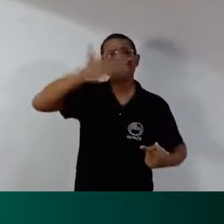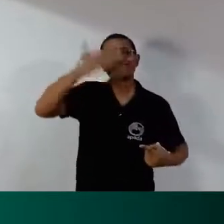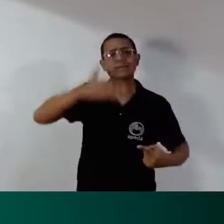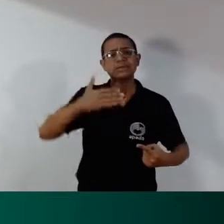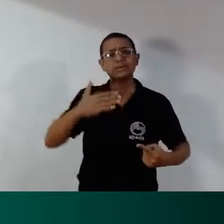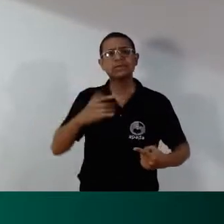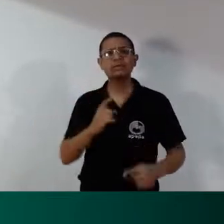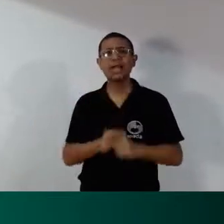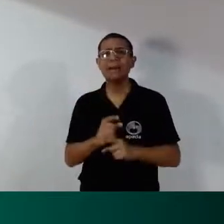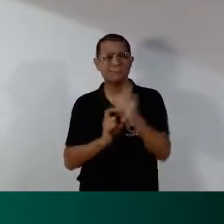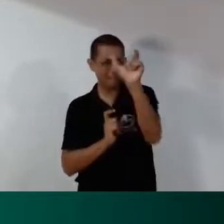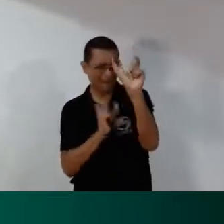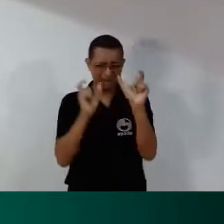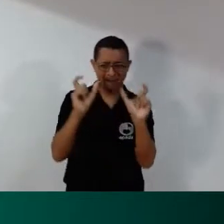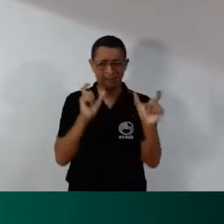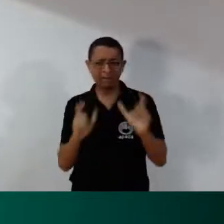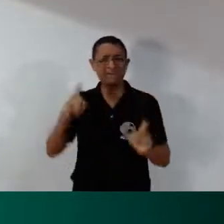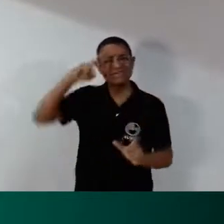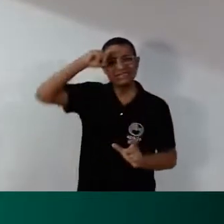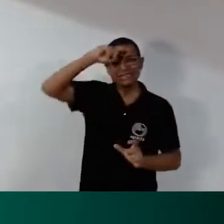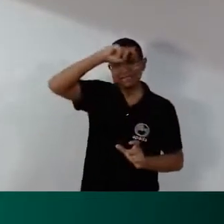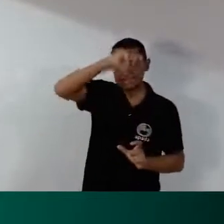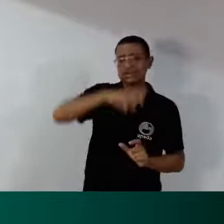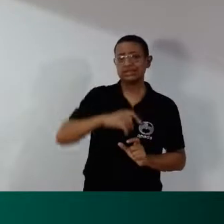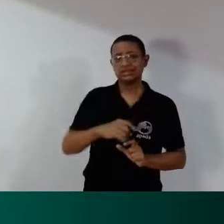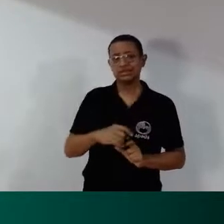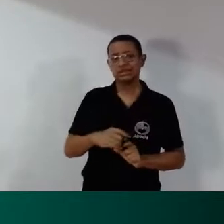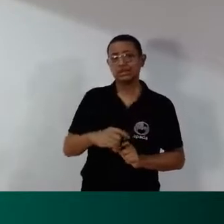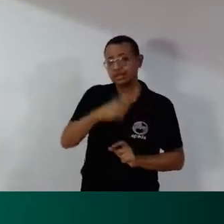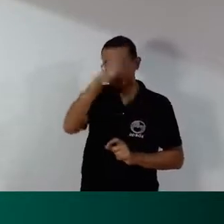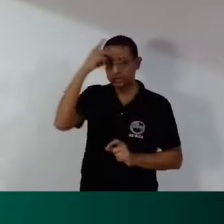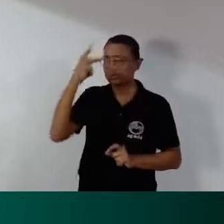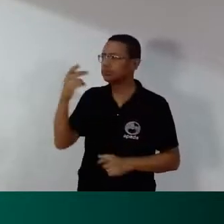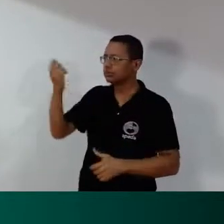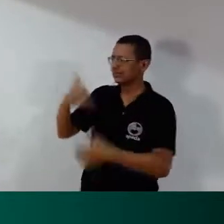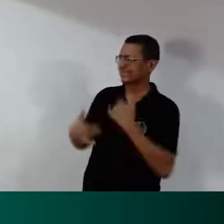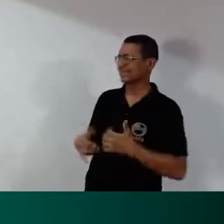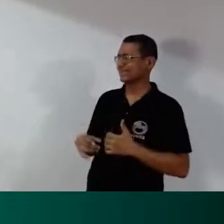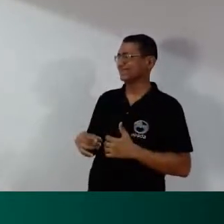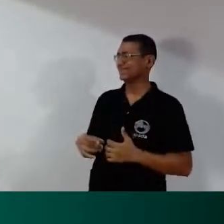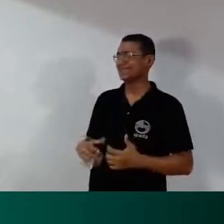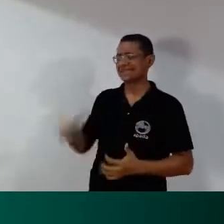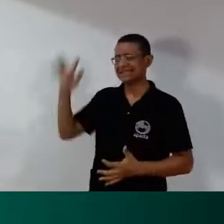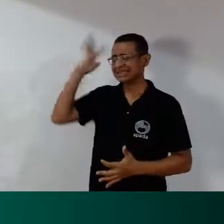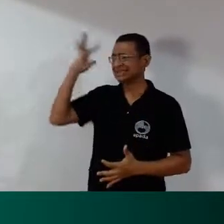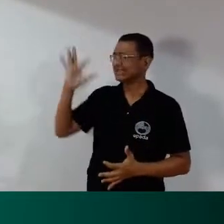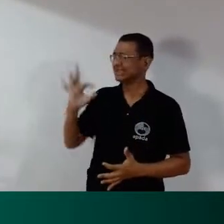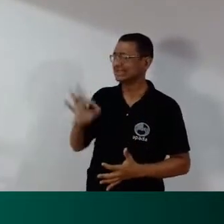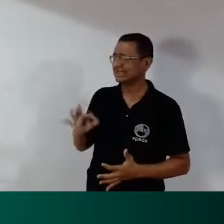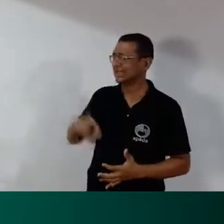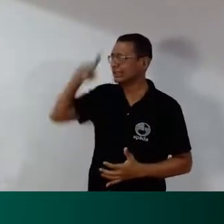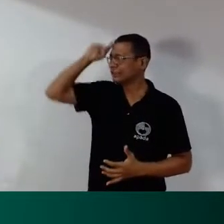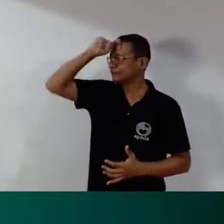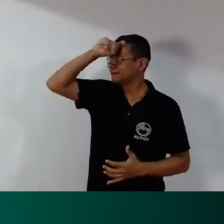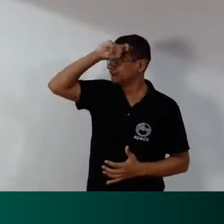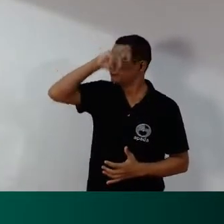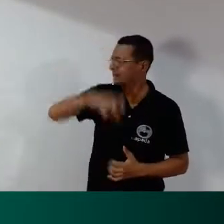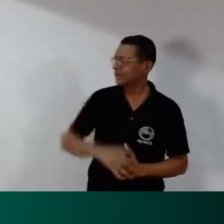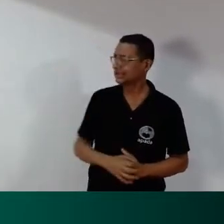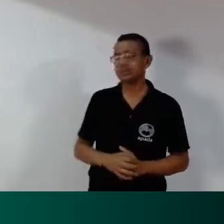palavras com os termos são difícil as coisas são difíceis as pessoas falam é a gente não consegue entender o que está sendo falado